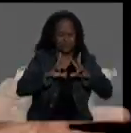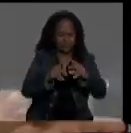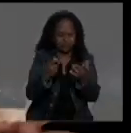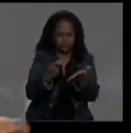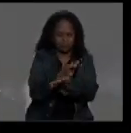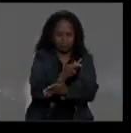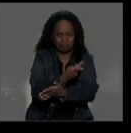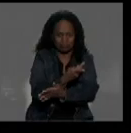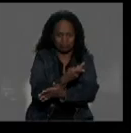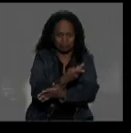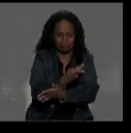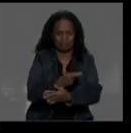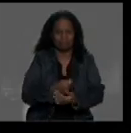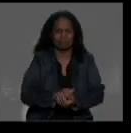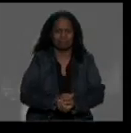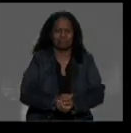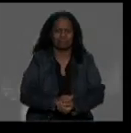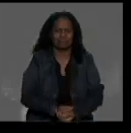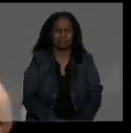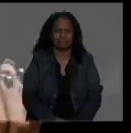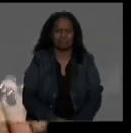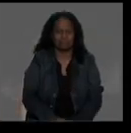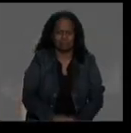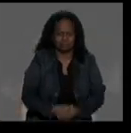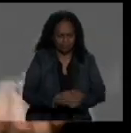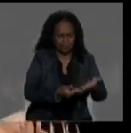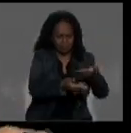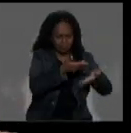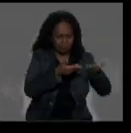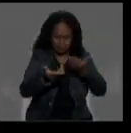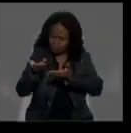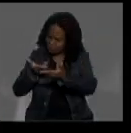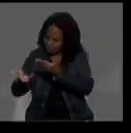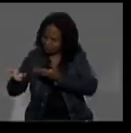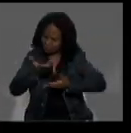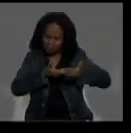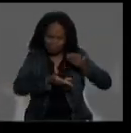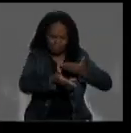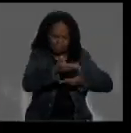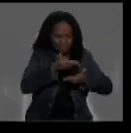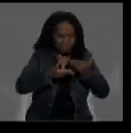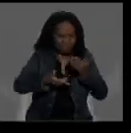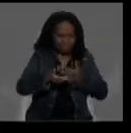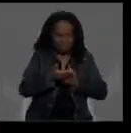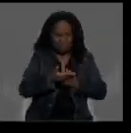Tudo acontecendo ali. E as relações muito